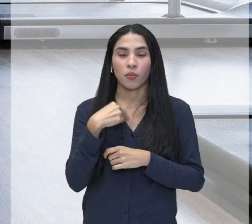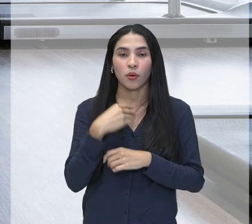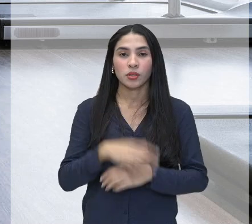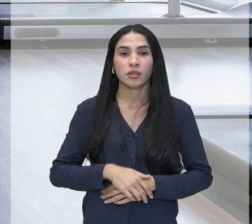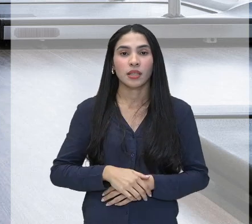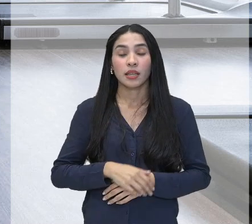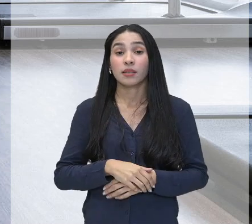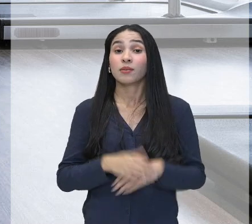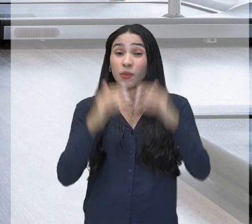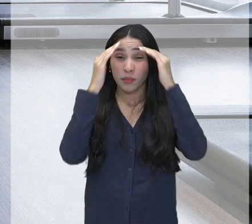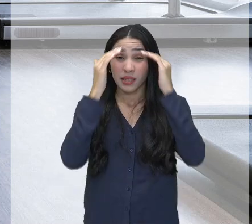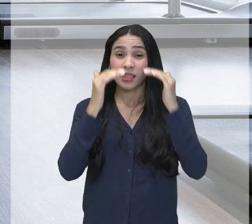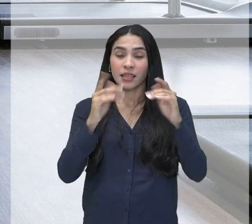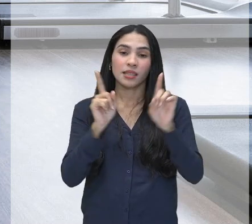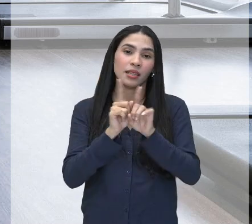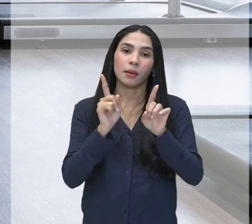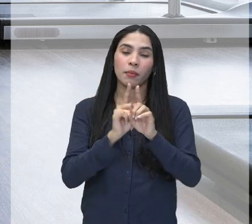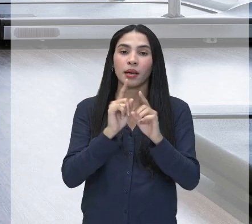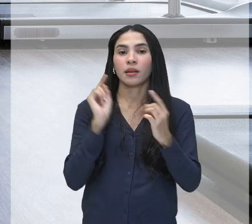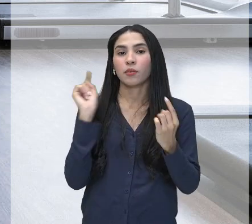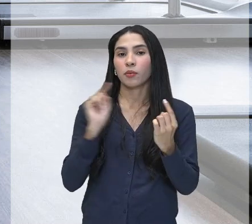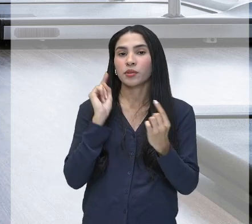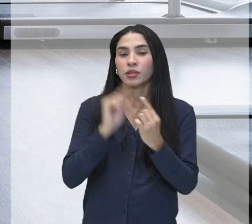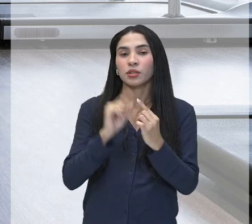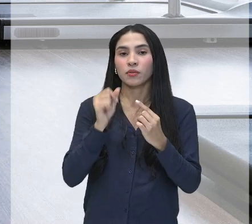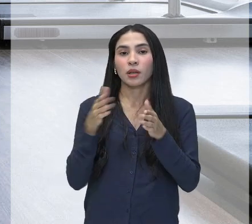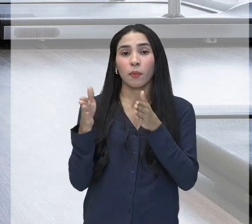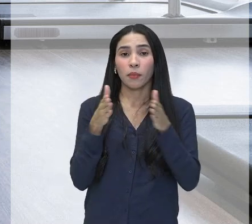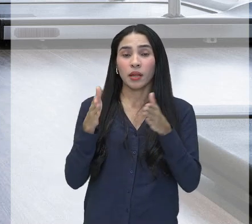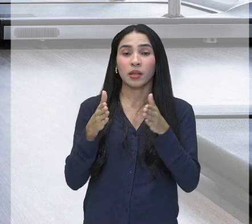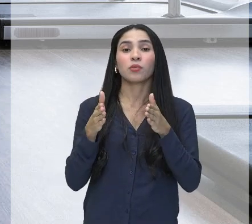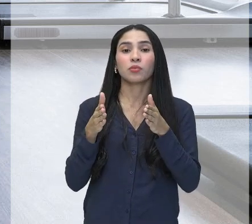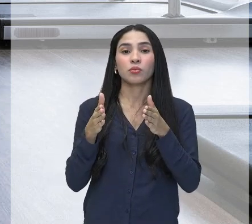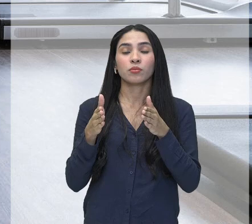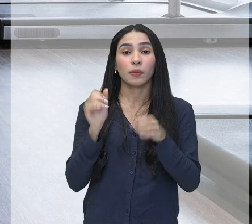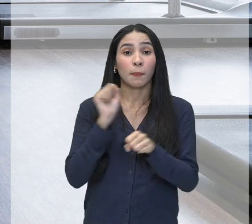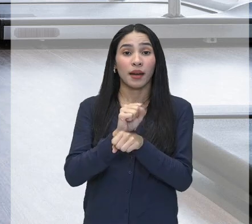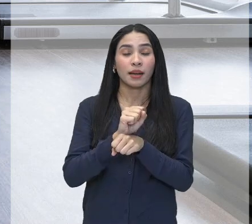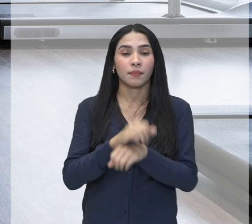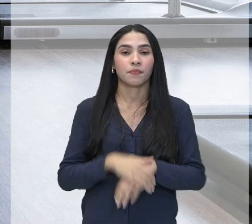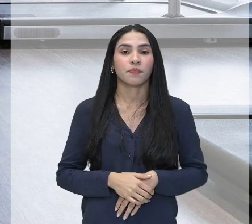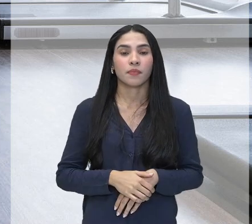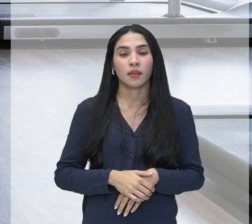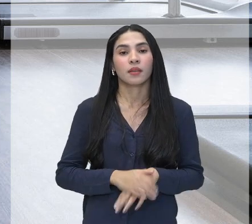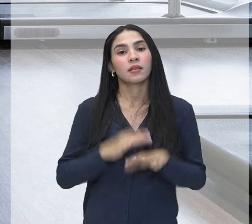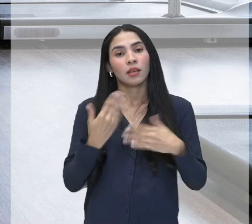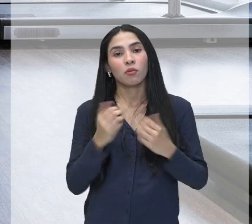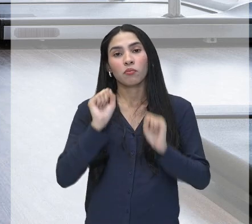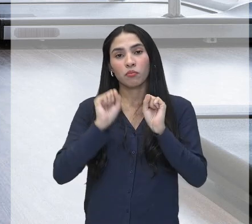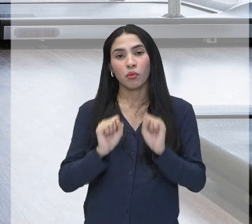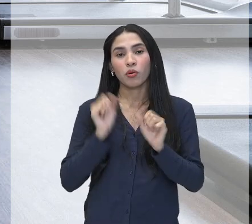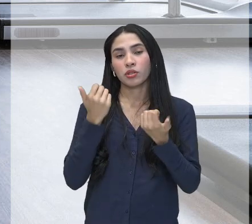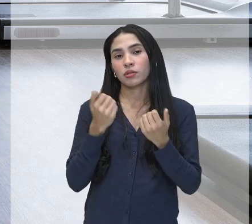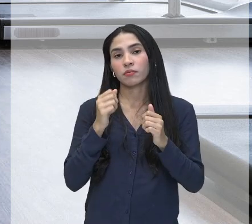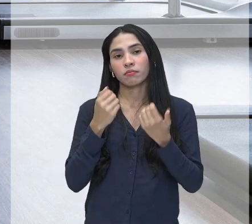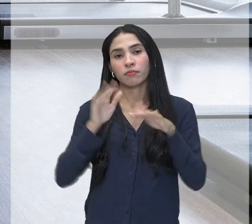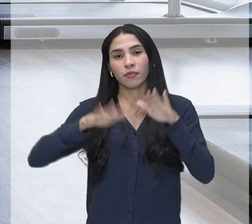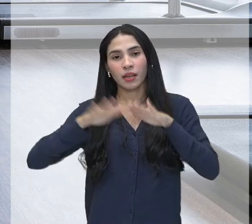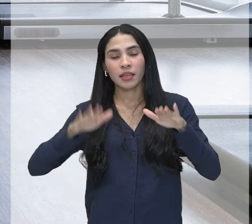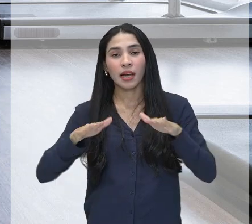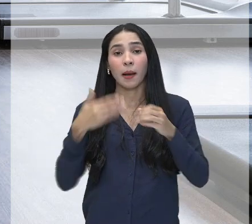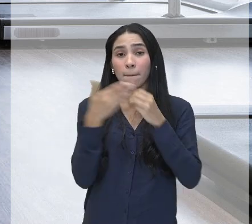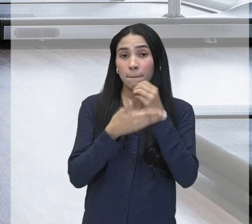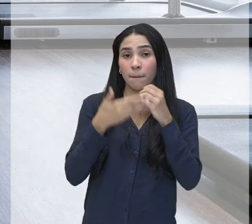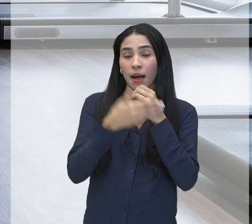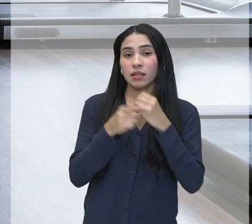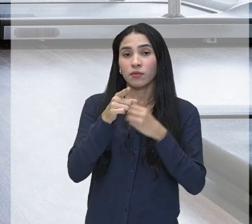se obedeça também, de acordo com o objetivo, um tempo de descanso. Essas séries elas podem variar entre séries básicas, onde você